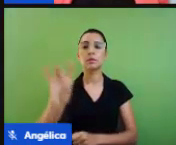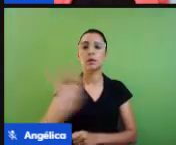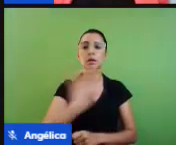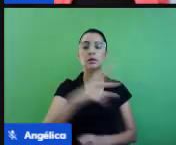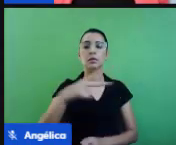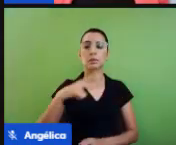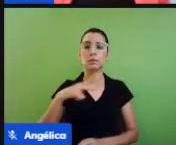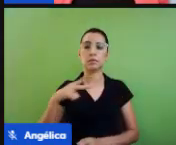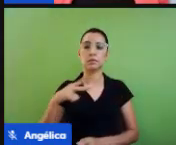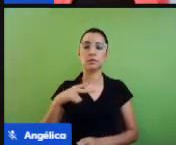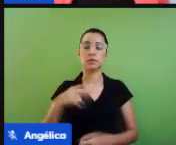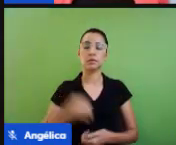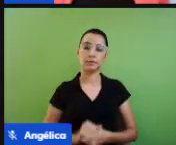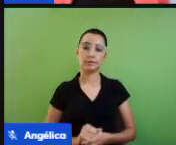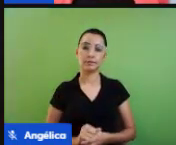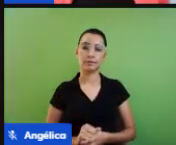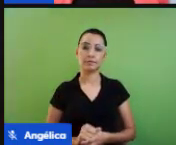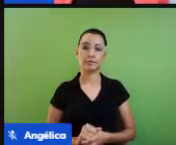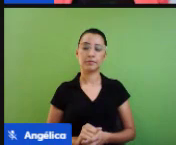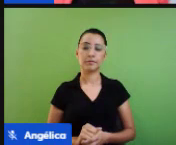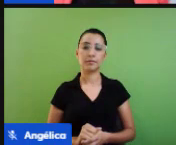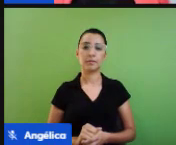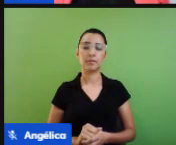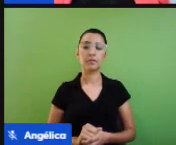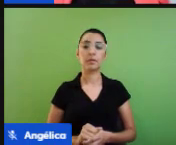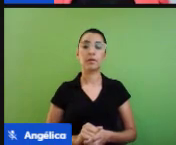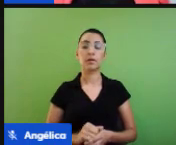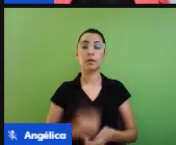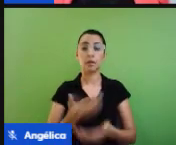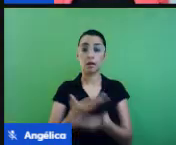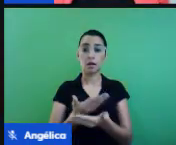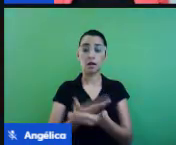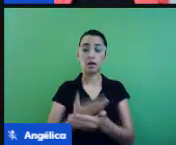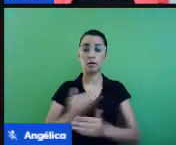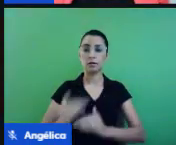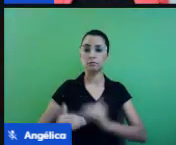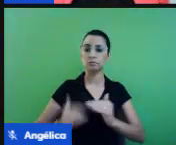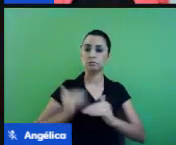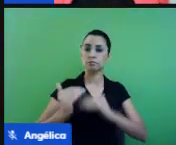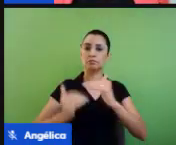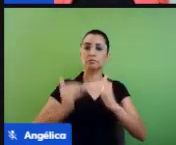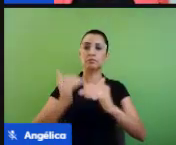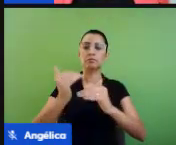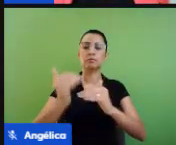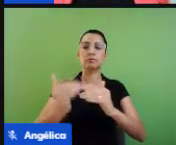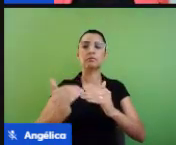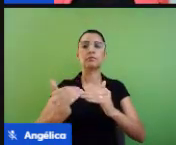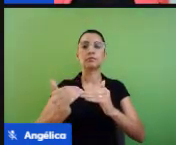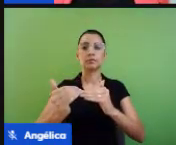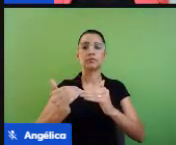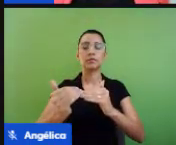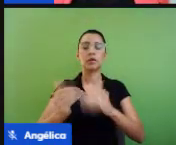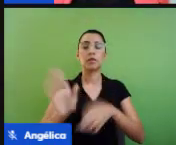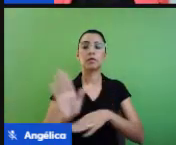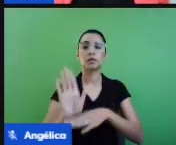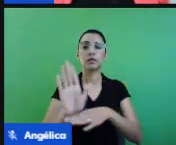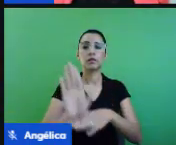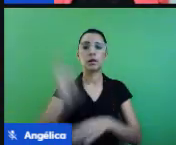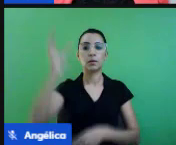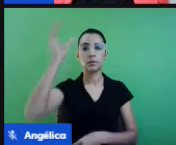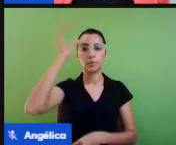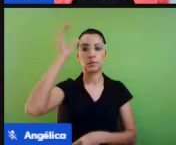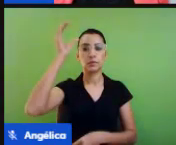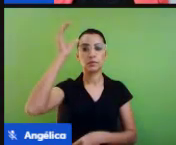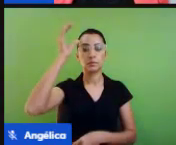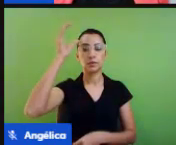dessas aulas, que é o que, na verdade, vai impulsionar a construção do conhecimento individual